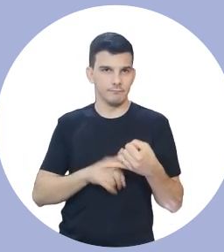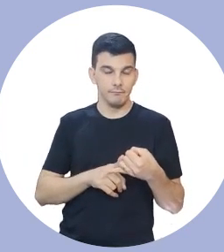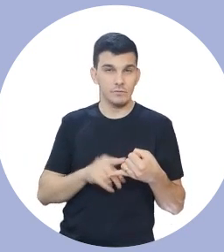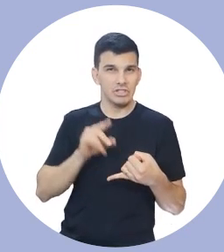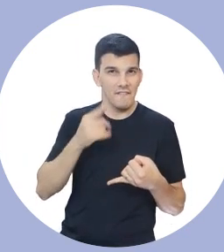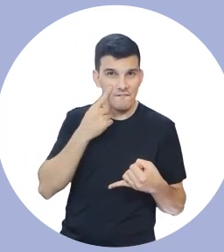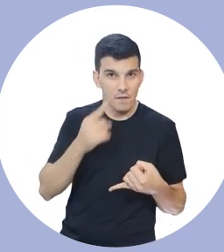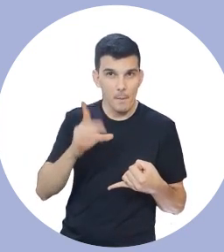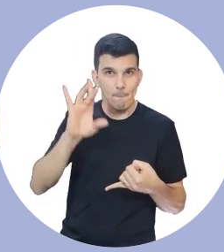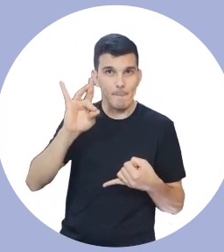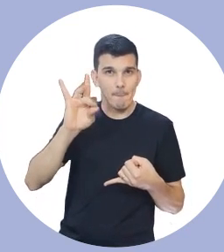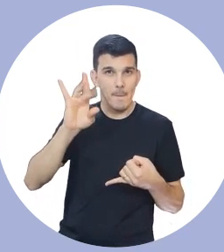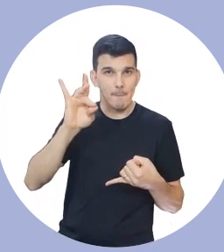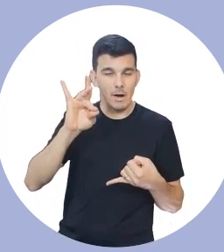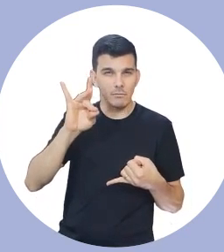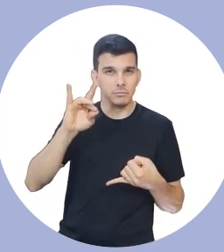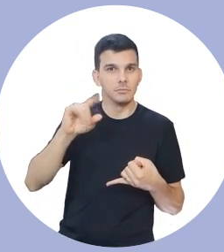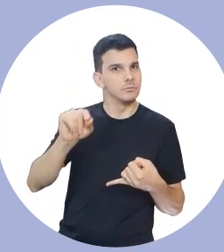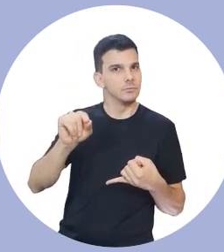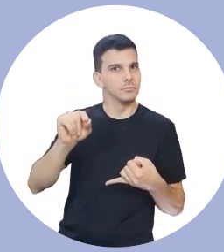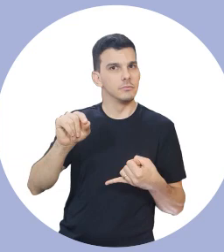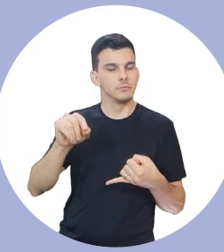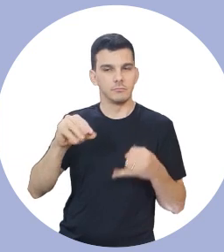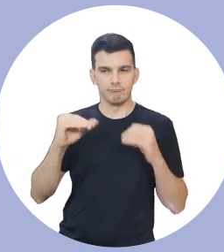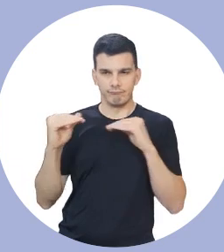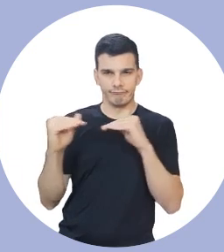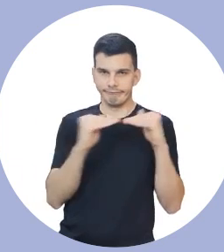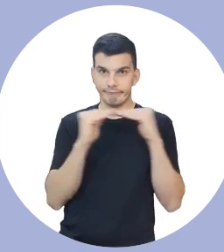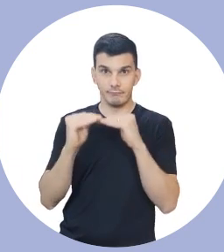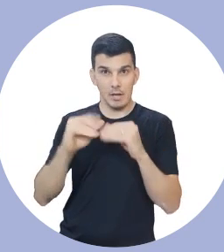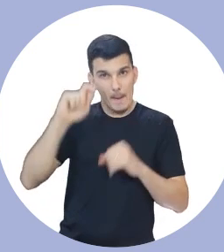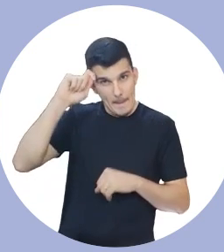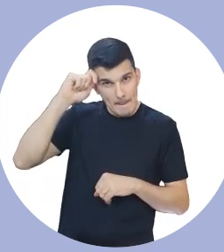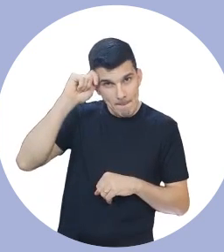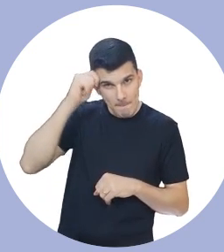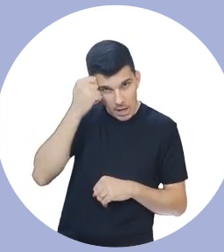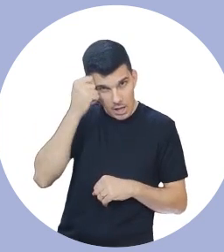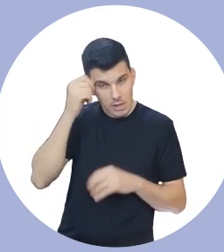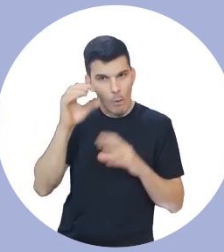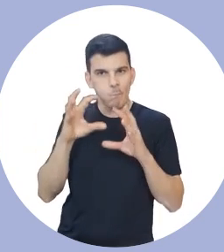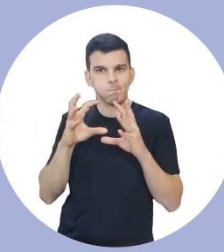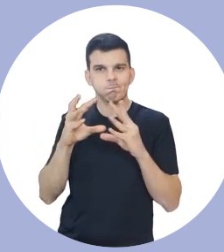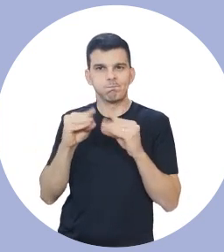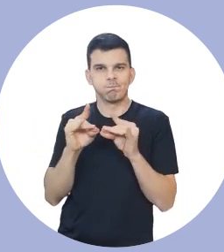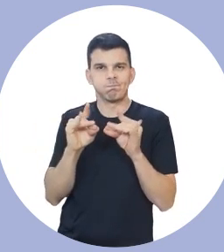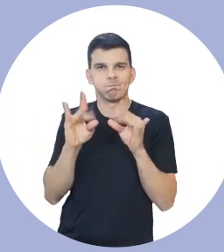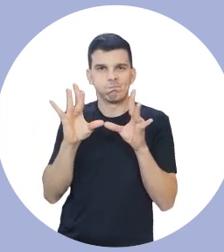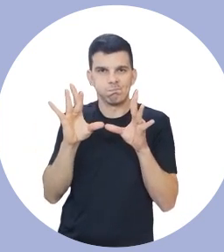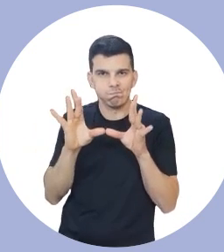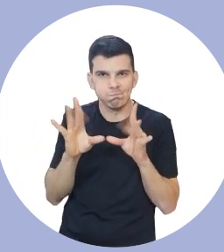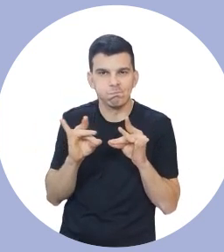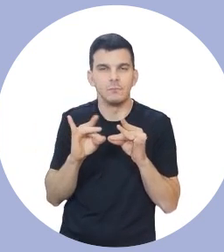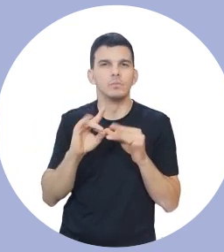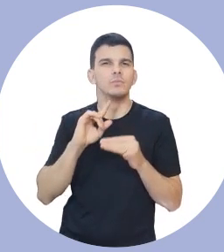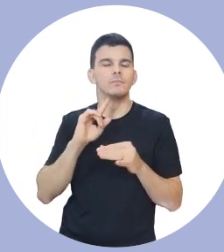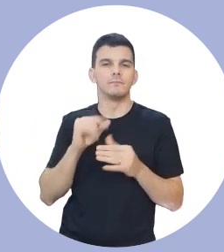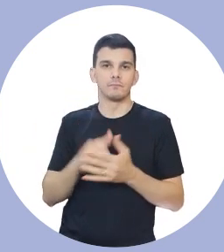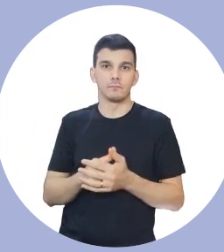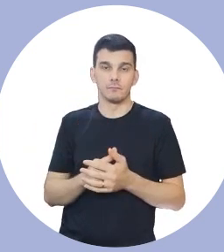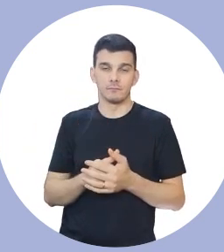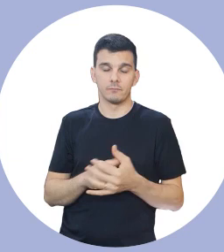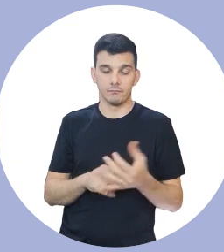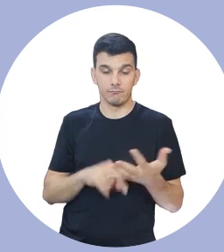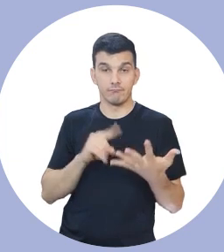já chegou a ver um petróleo, ele é completamente homogêneo e é uma massa preta e densa. Você separar por